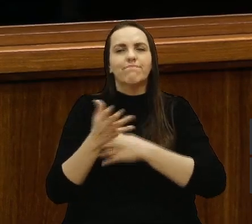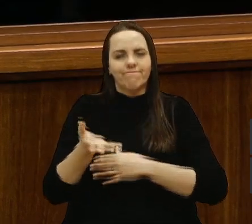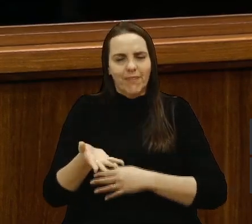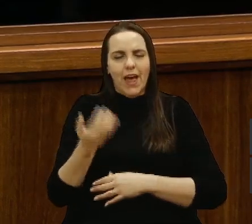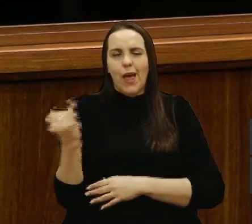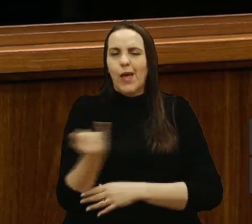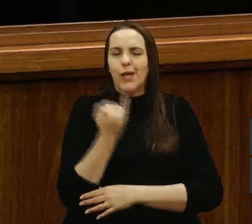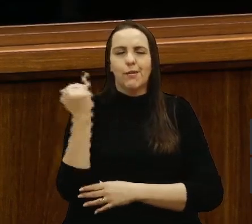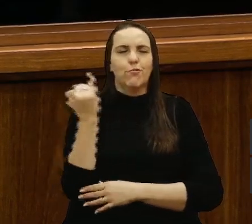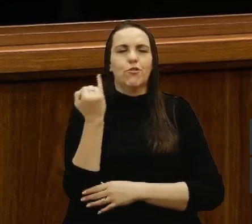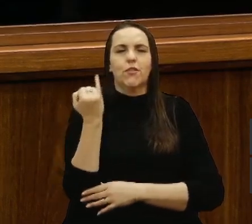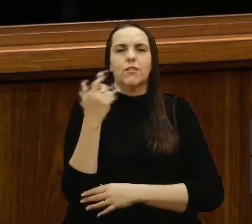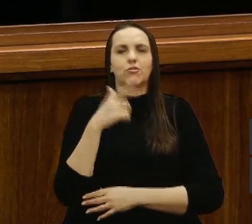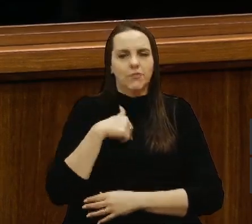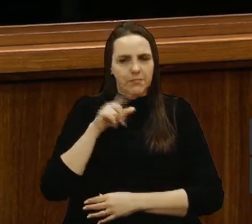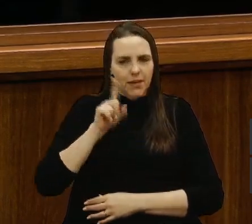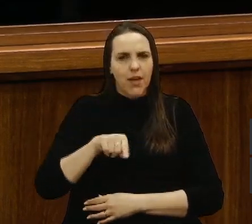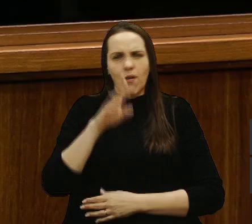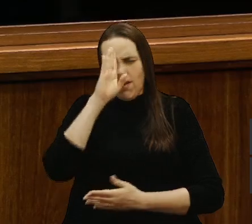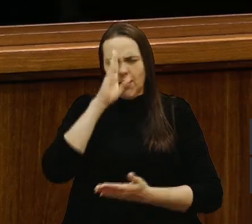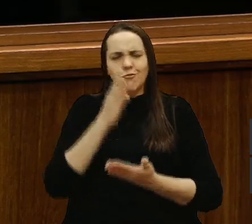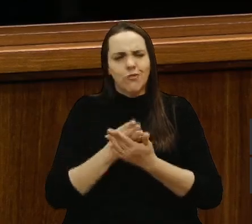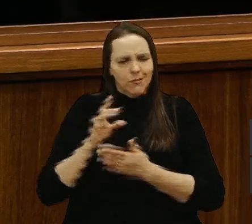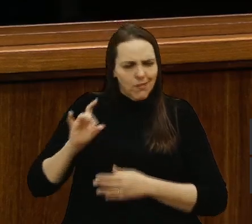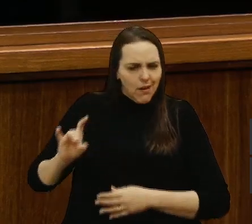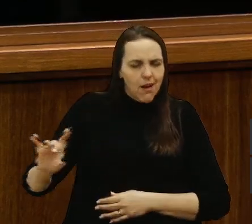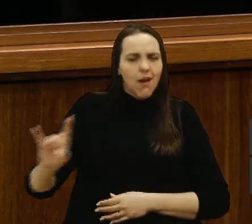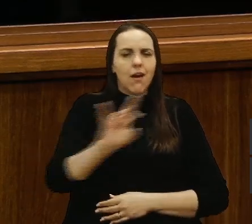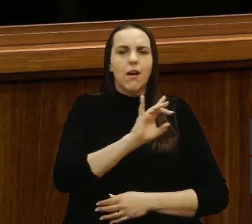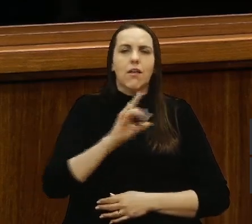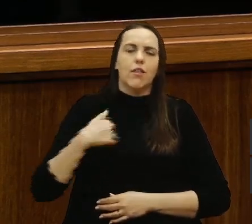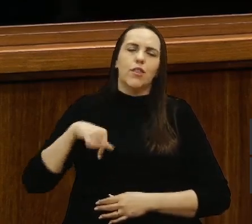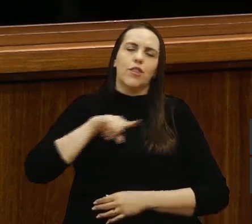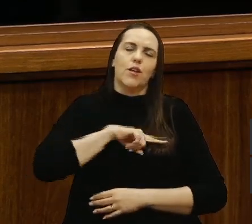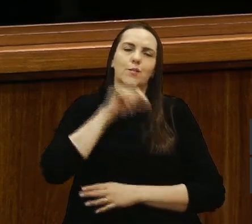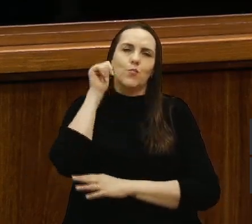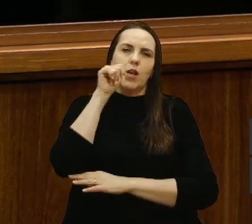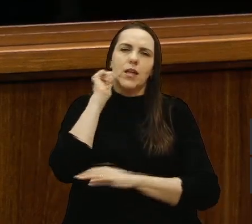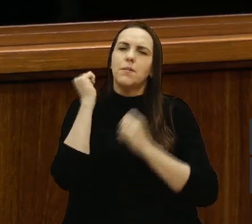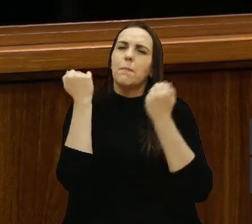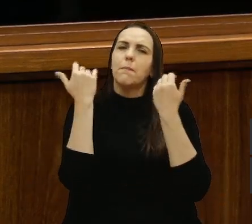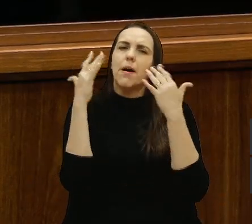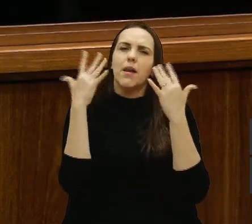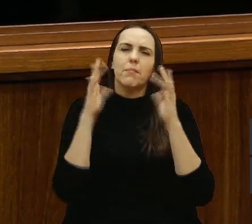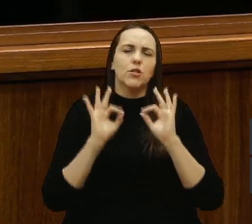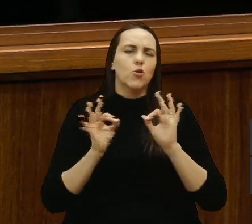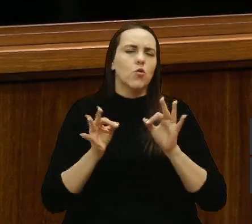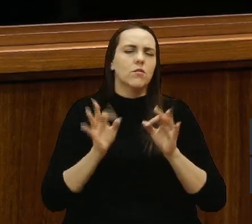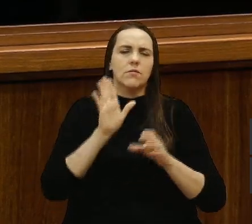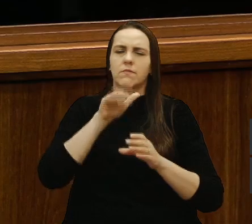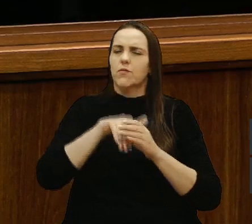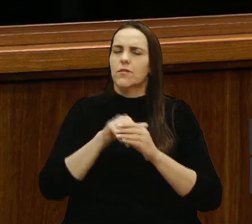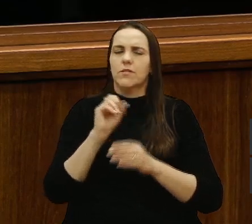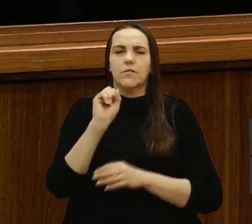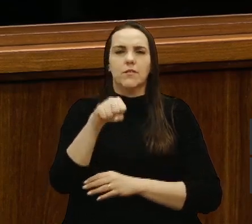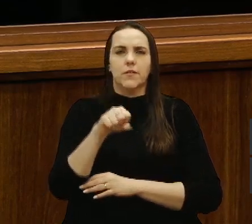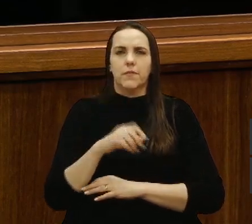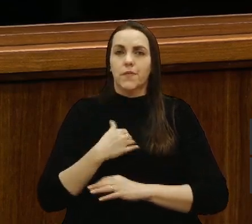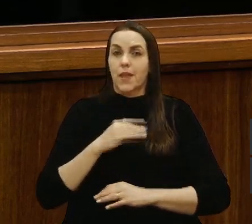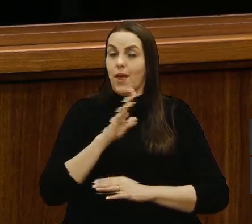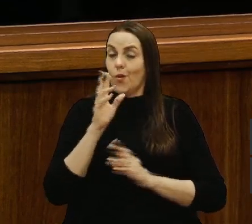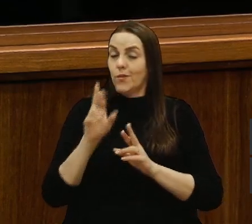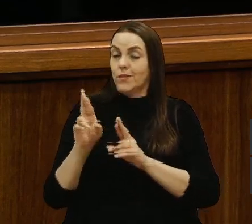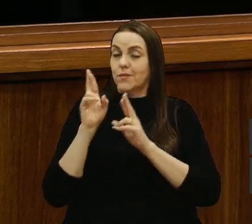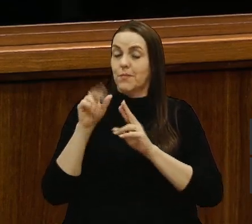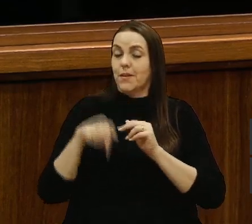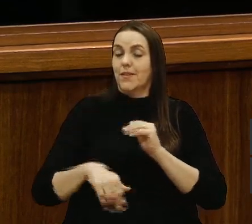é o papel que eu acredito que cabe a todas nós mulheres. Parabéns, com toda certeza votarei favorável e espero que essa